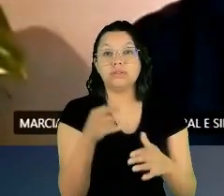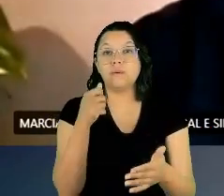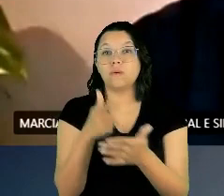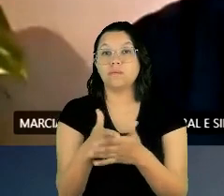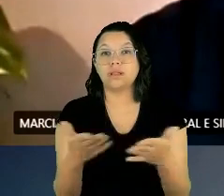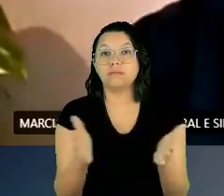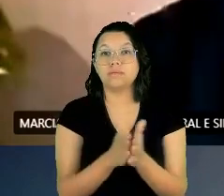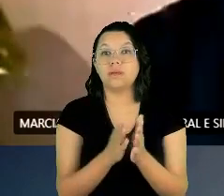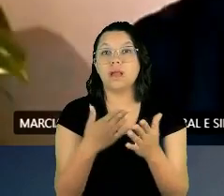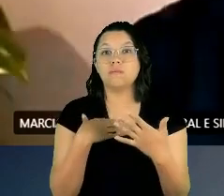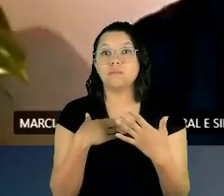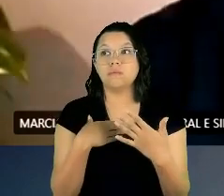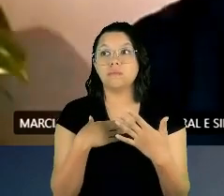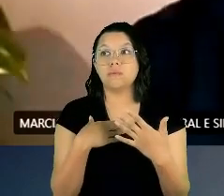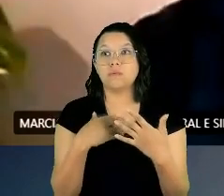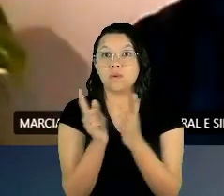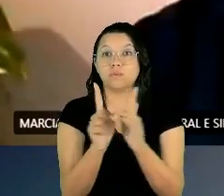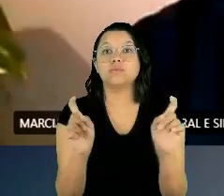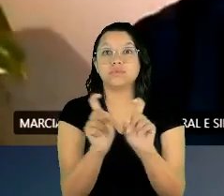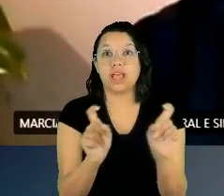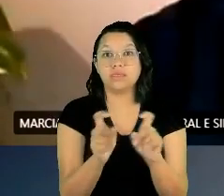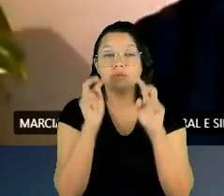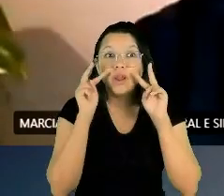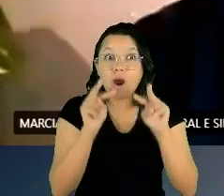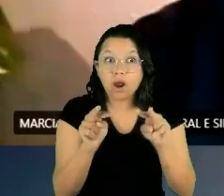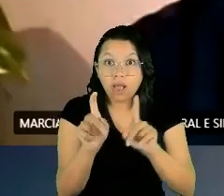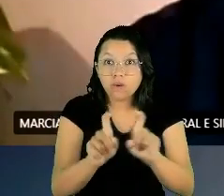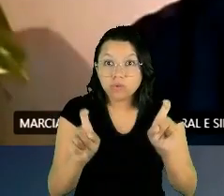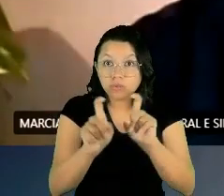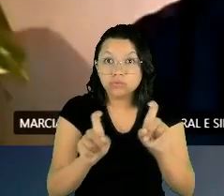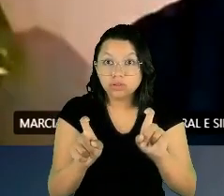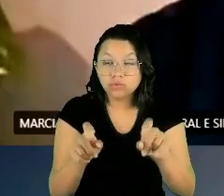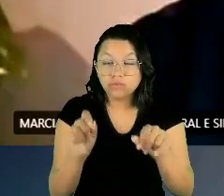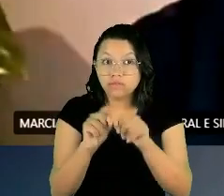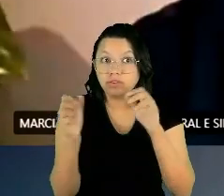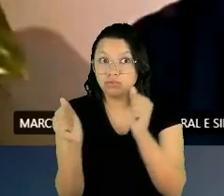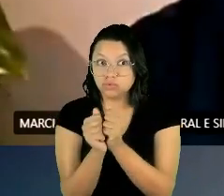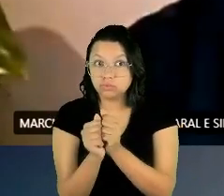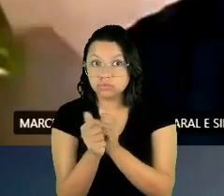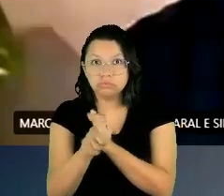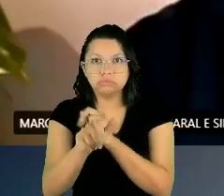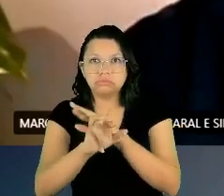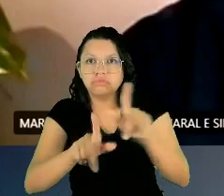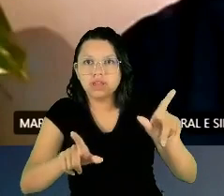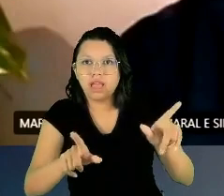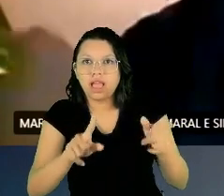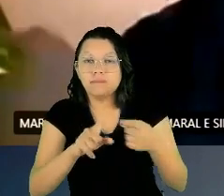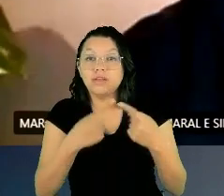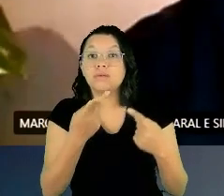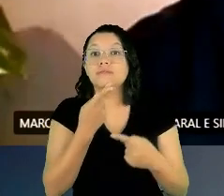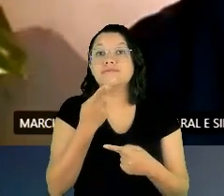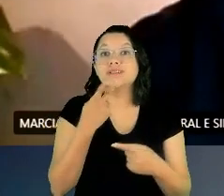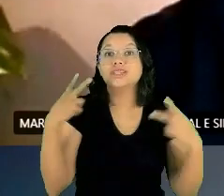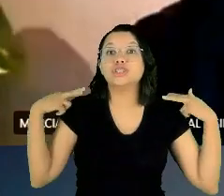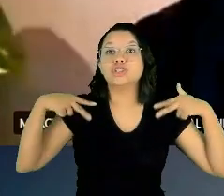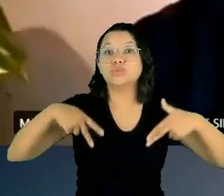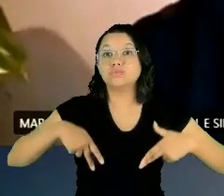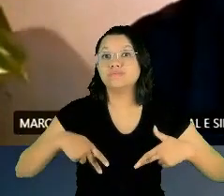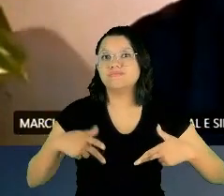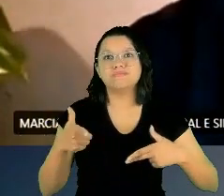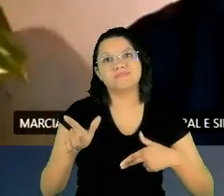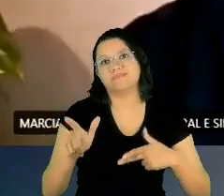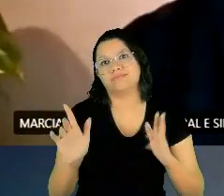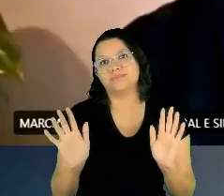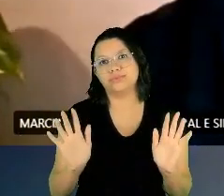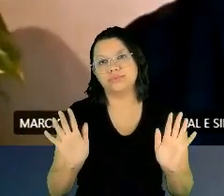ou seja, se eu comprar o meu computador e olhar os computadores que foram produzidos junto com ele, todos são exatamente iguais, não tem diferença nenhuma. Mas quando a gente fala